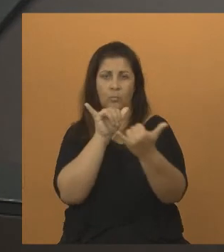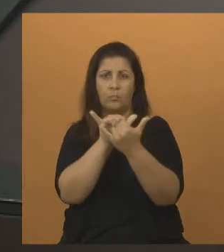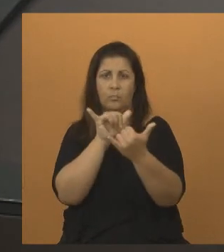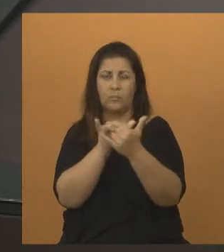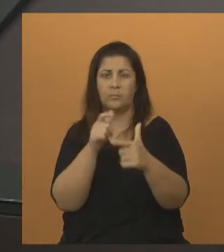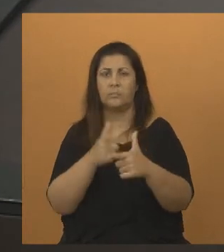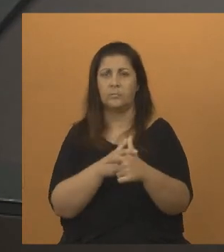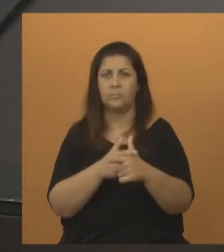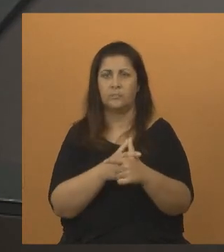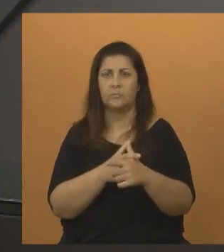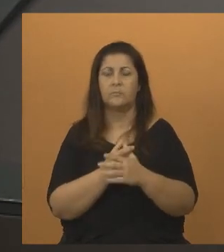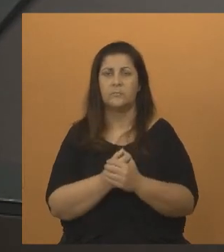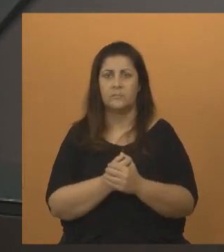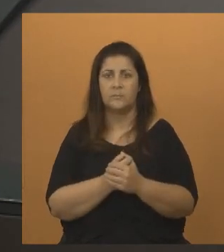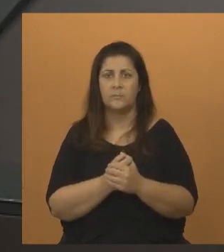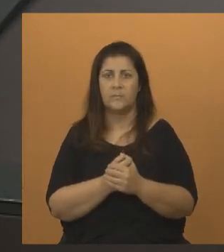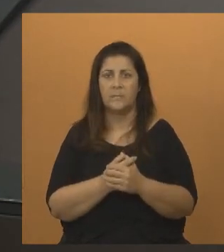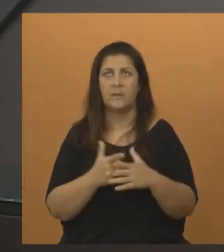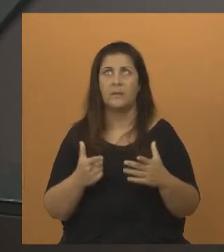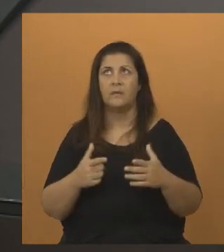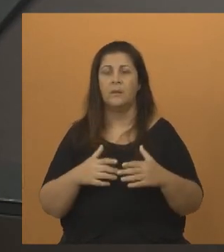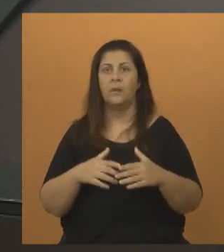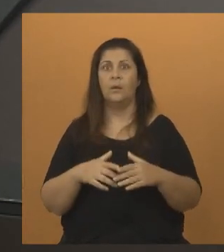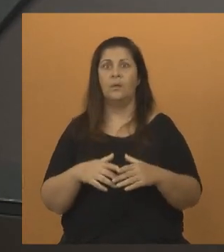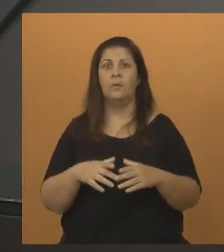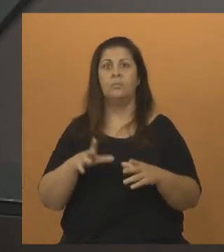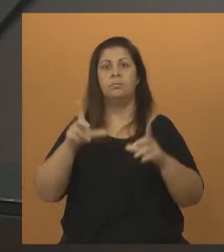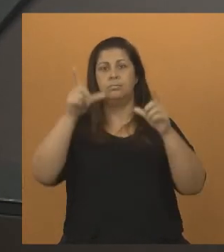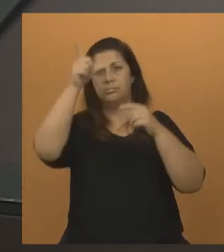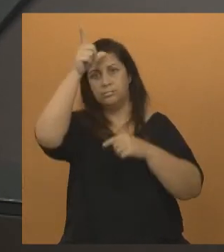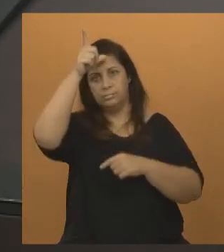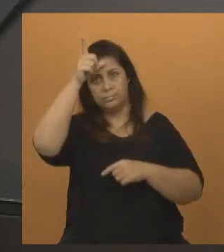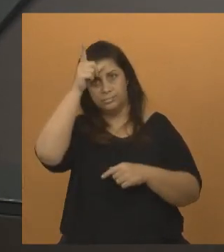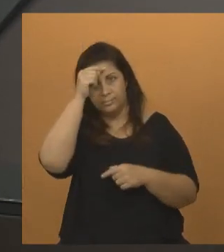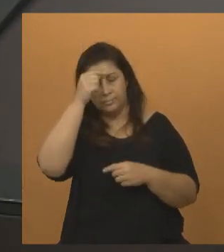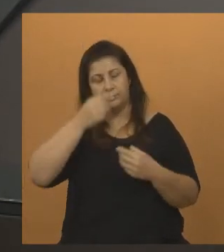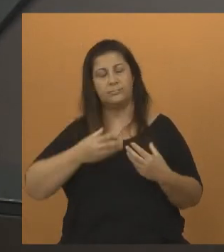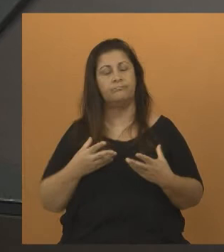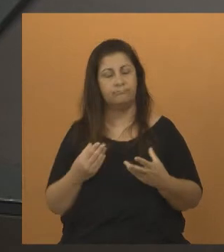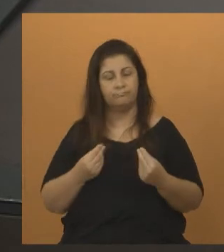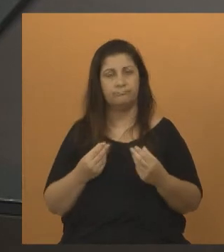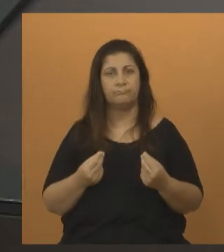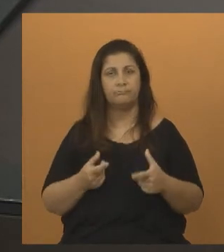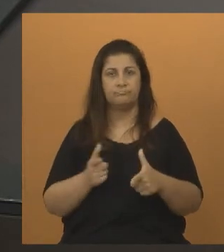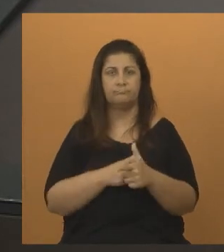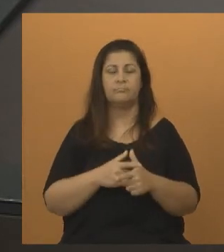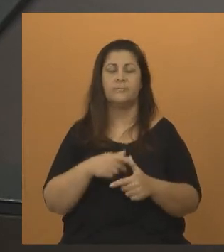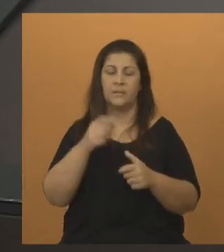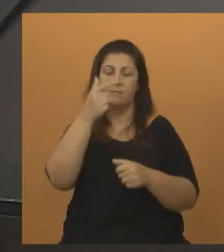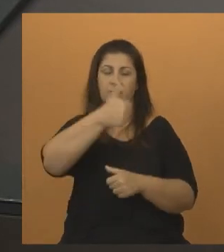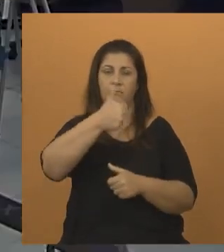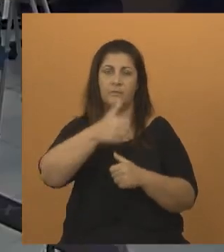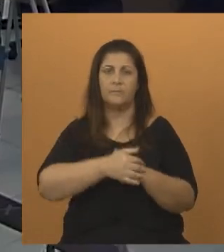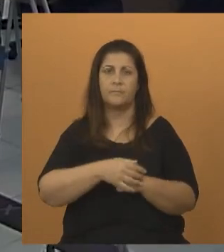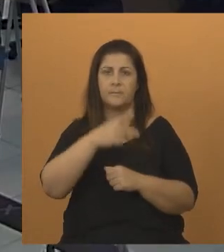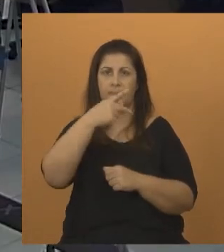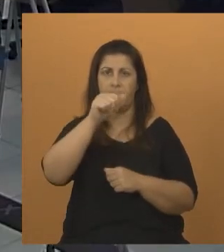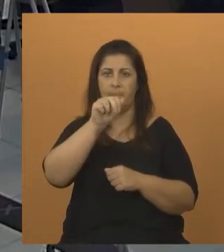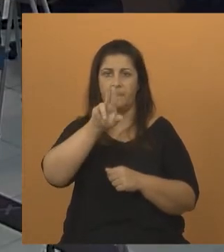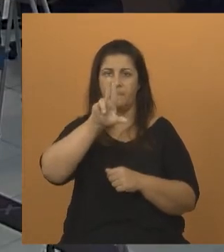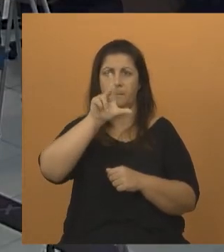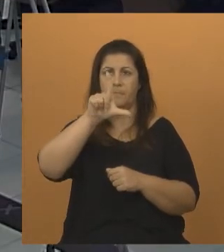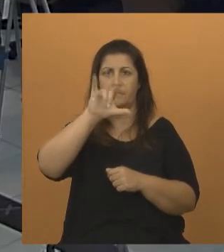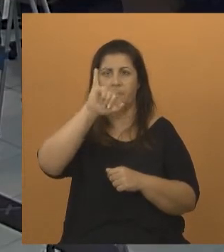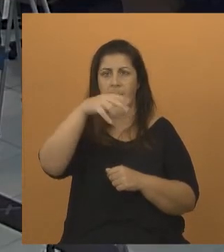dívida, vai desafogar e vai aliviar muito vocês. Sou favorável. Como vota vereador Paulinho